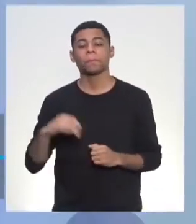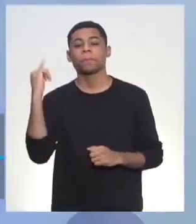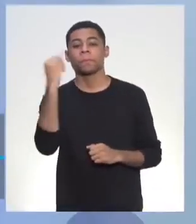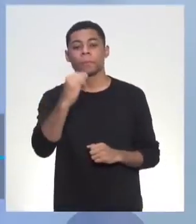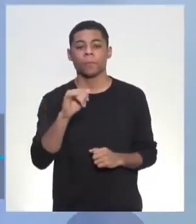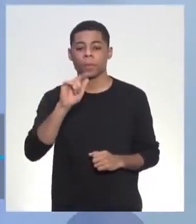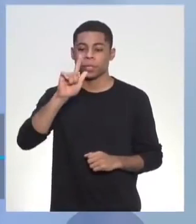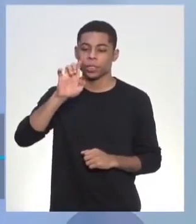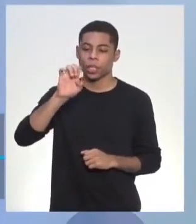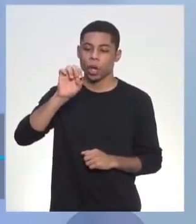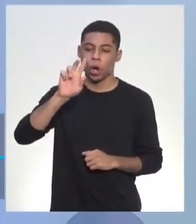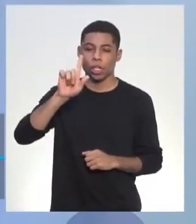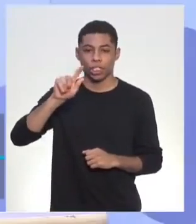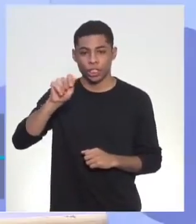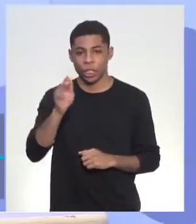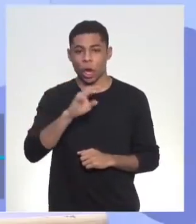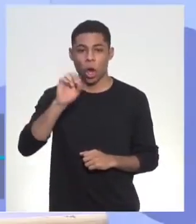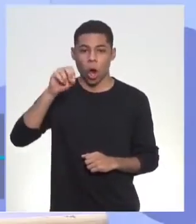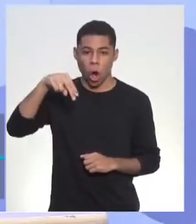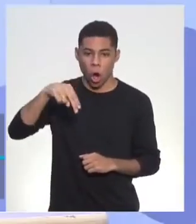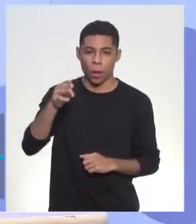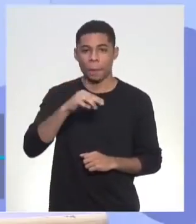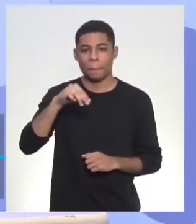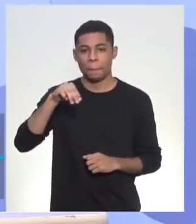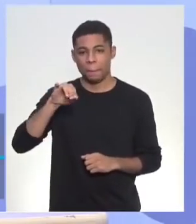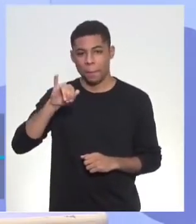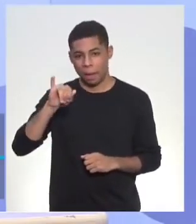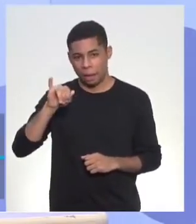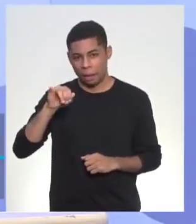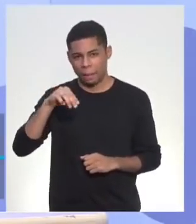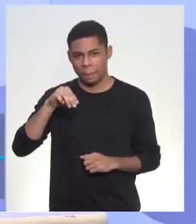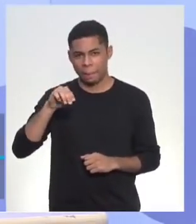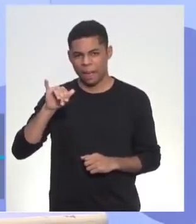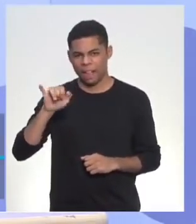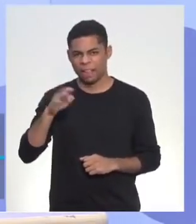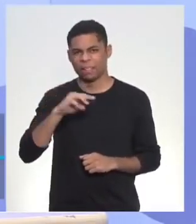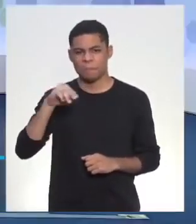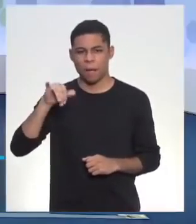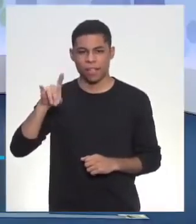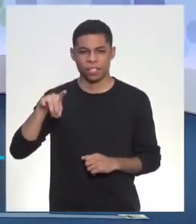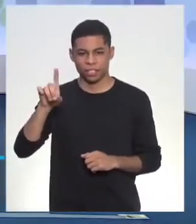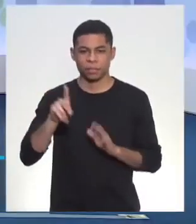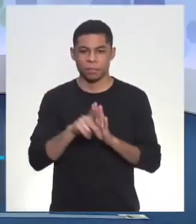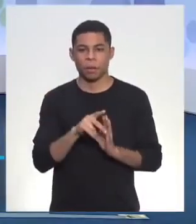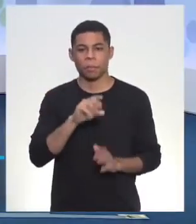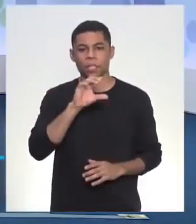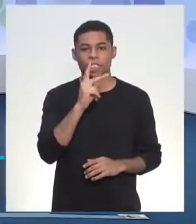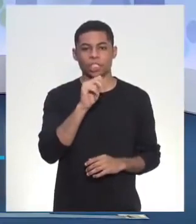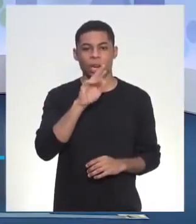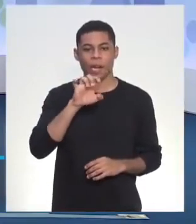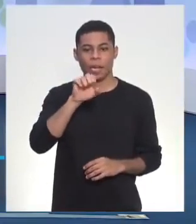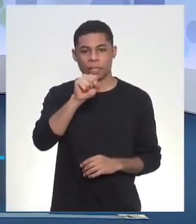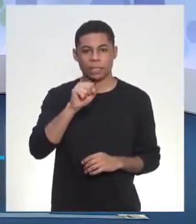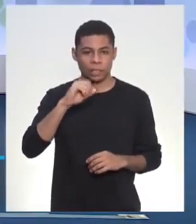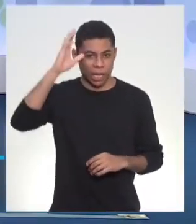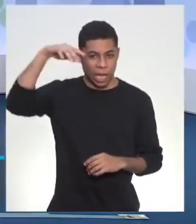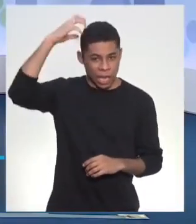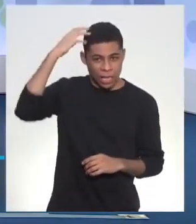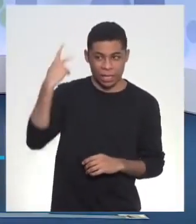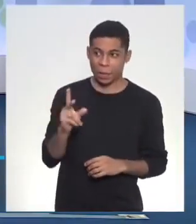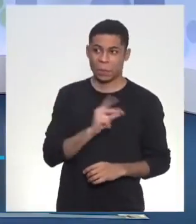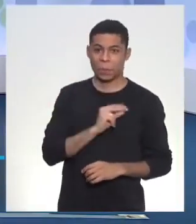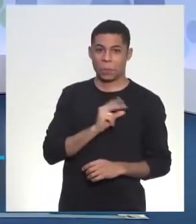música Georgia On My Mind Rain, do Ray Charles. Gastou todo o inglês dele